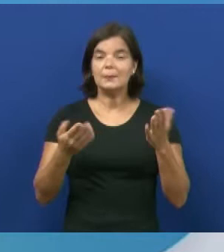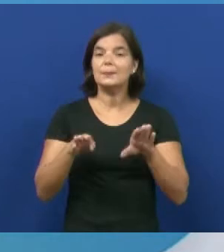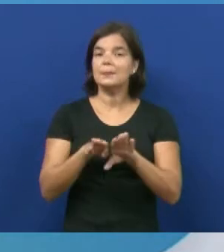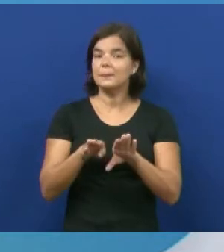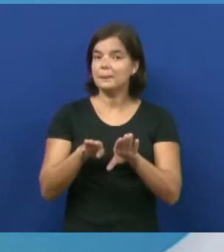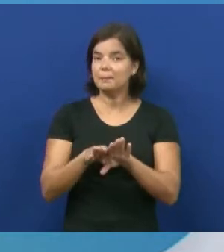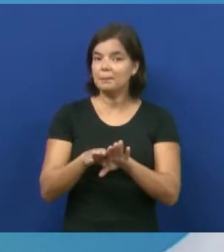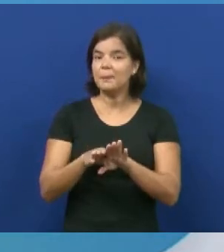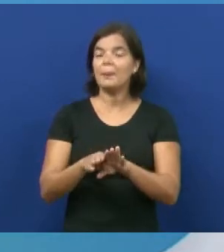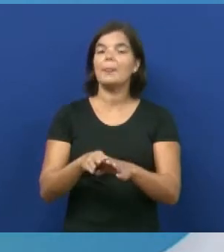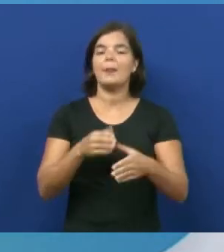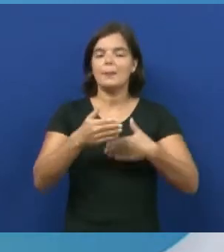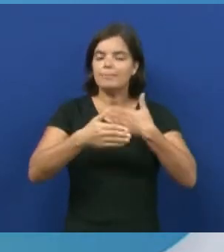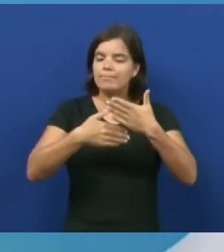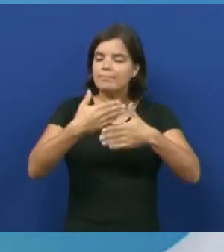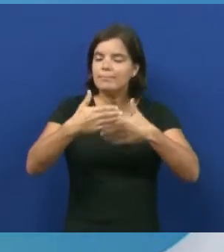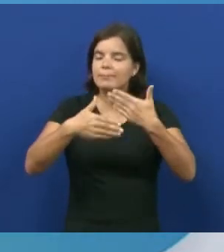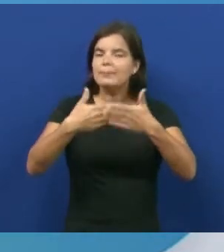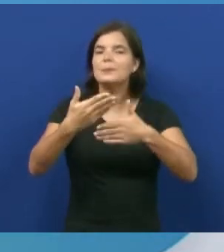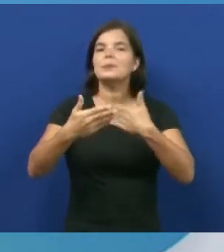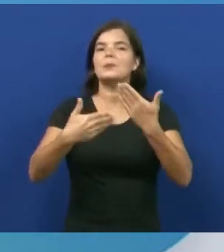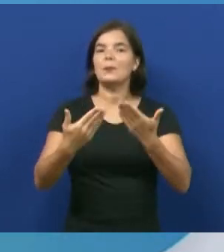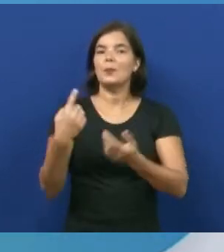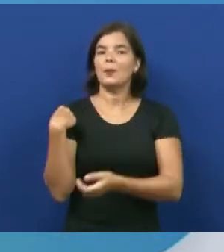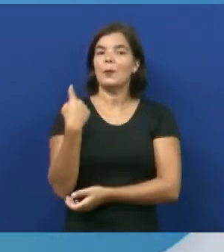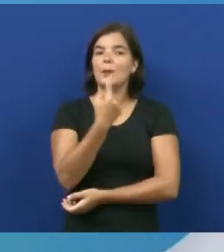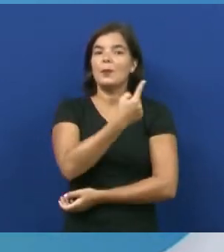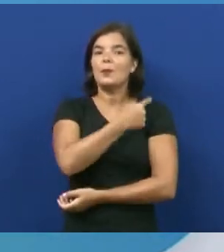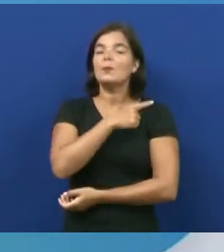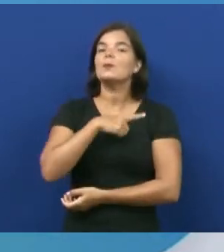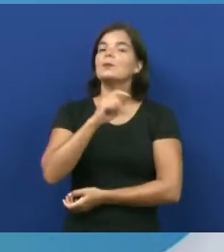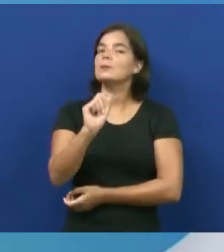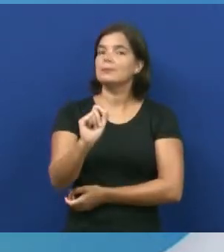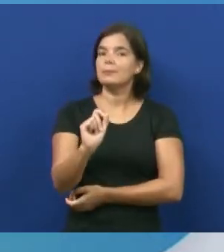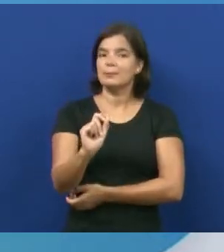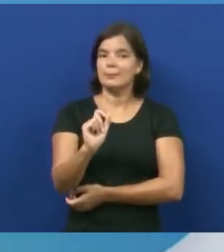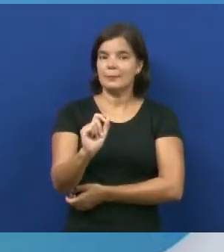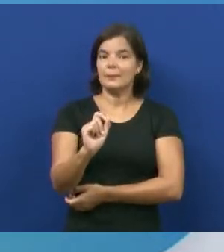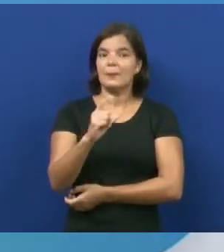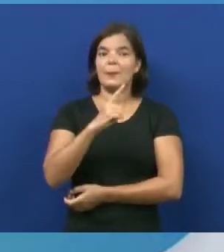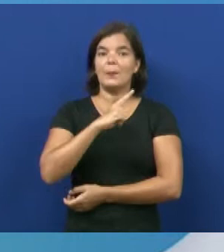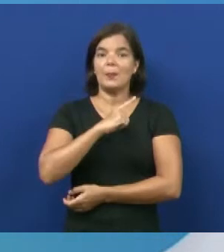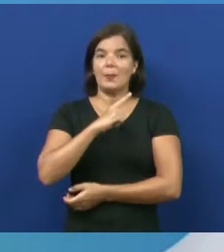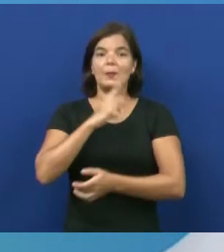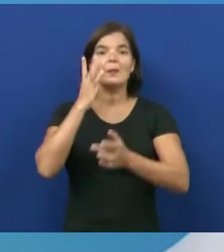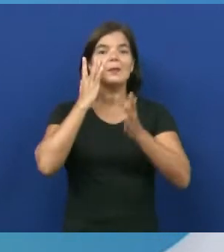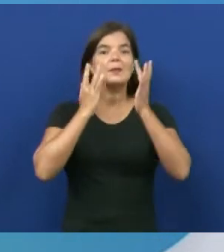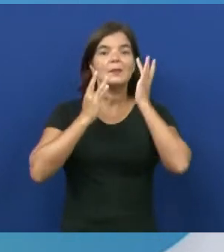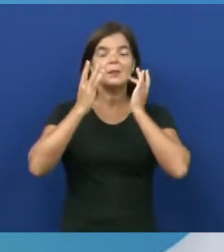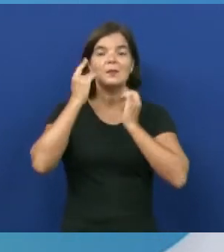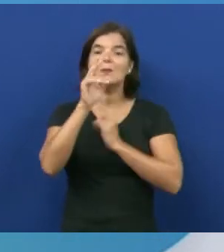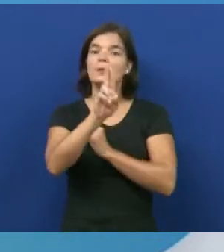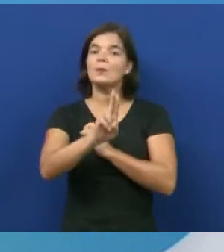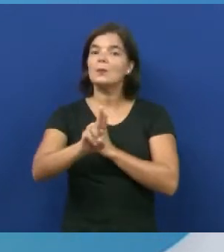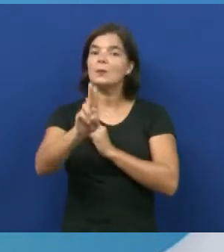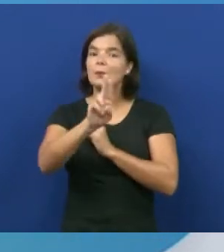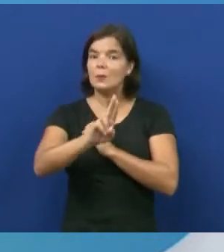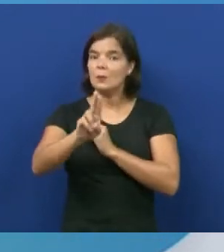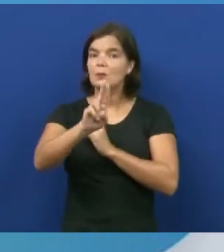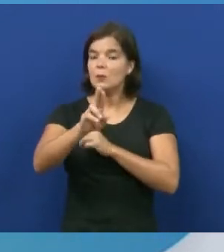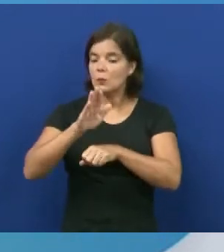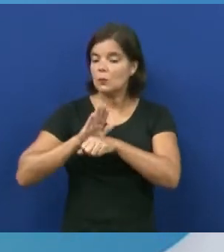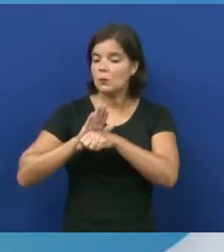aí, nesse processo, nós vamos ter o quê? Nós vamos ter o teatro sendo utilizado como